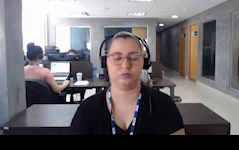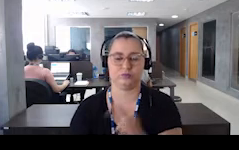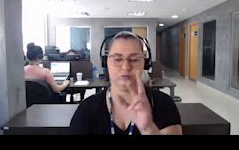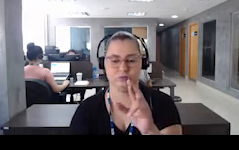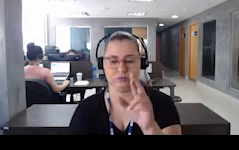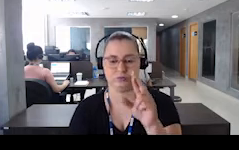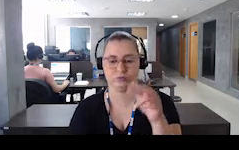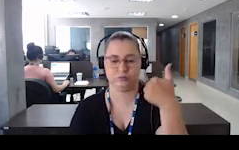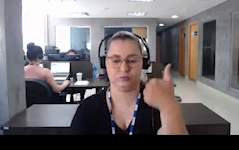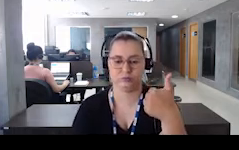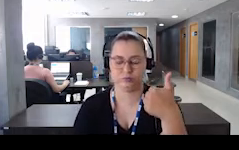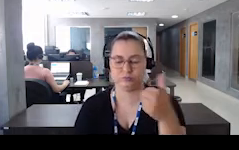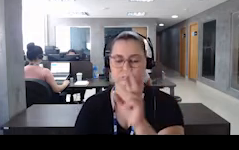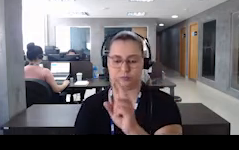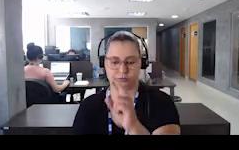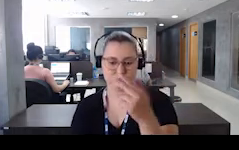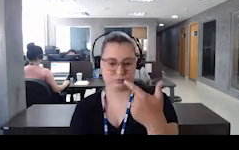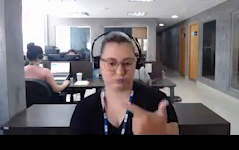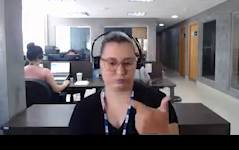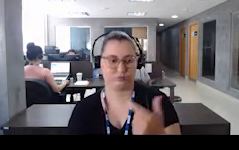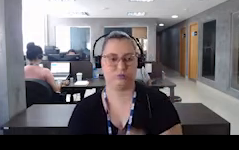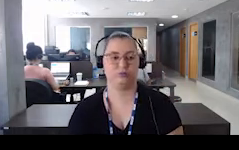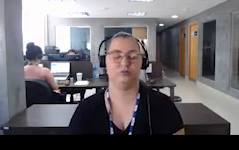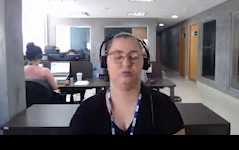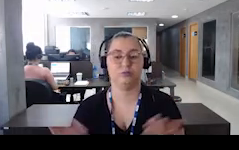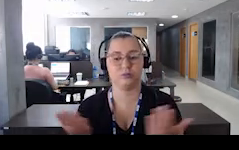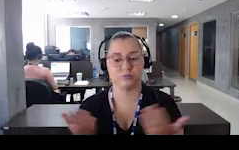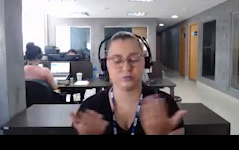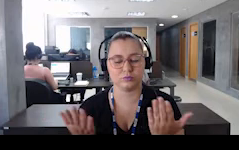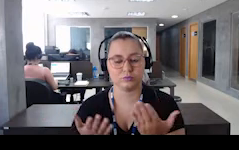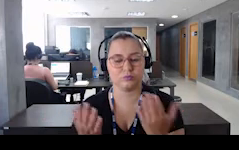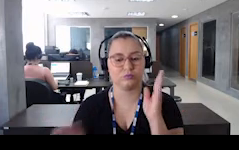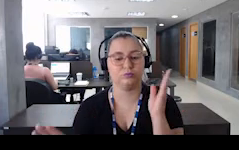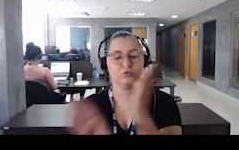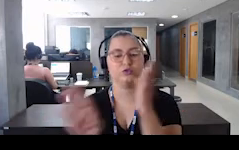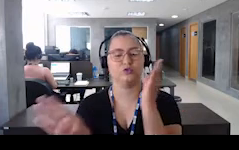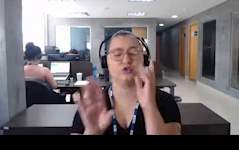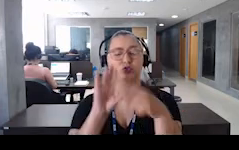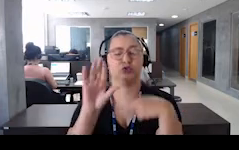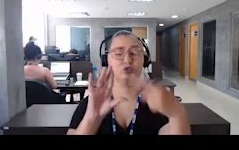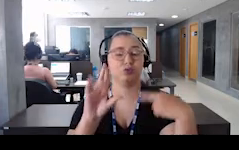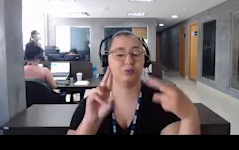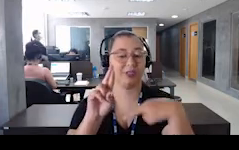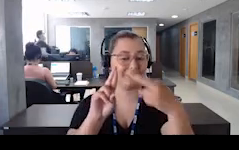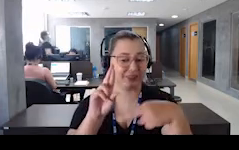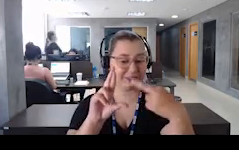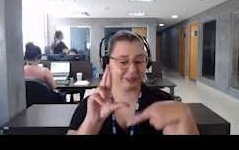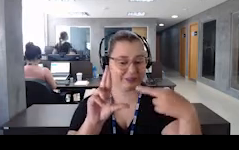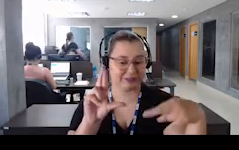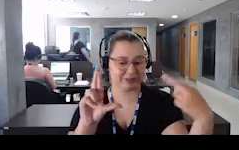Então, R1 e R2 está respondido, né? Então, agora a gente vai achar quem? A resistência